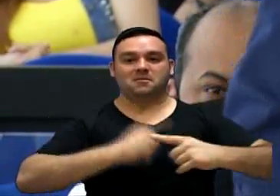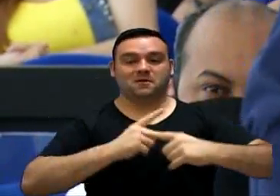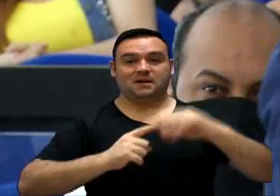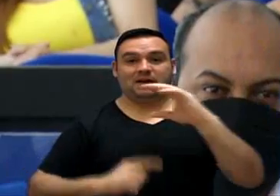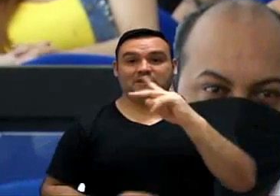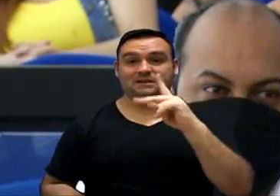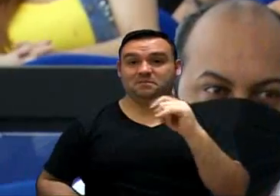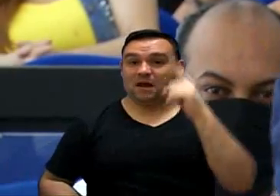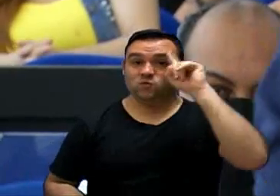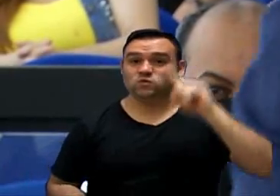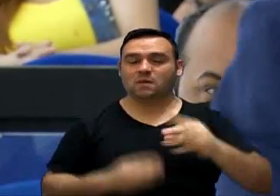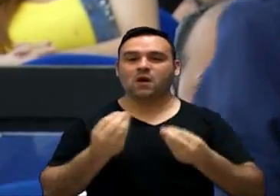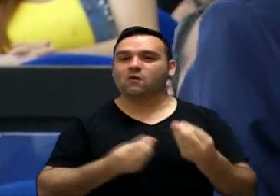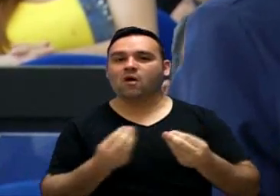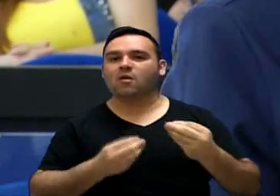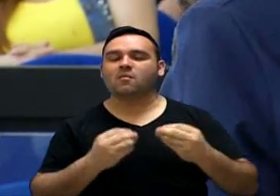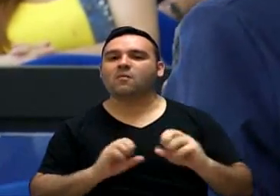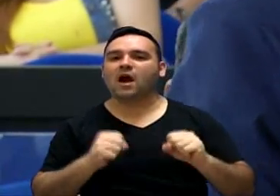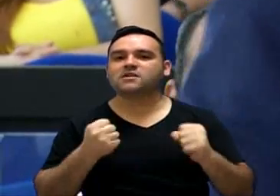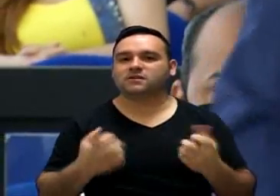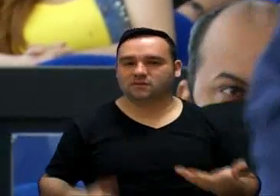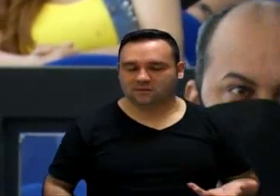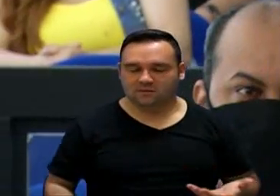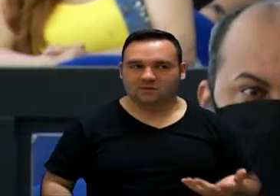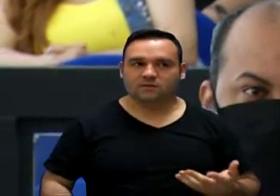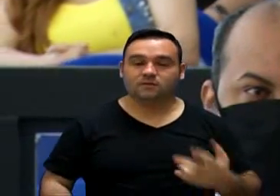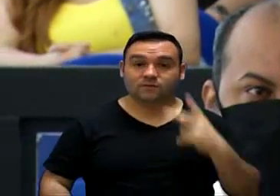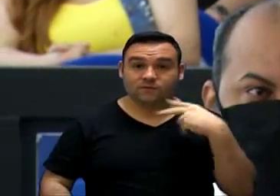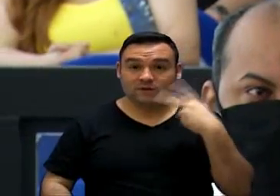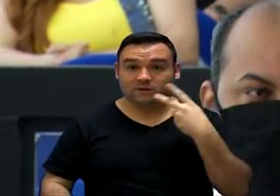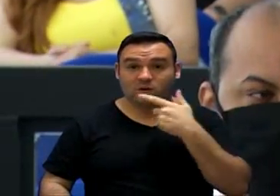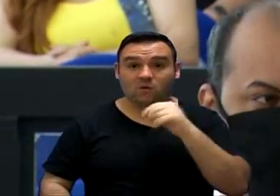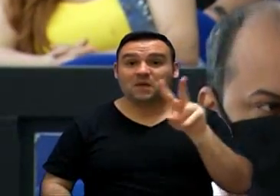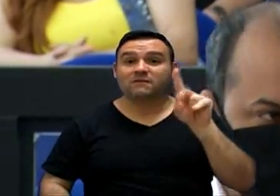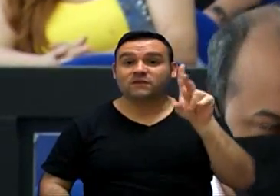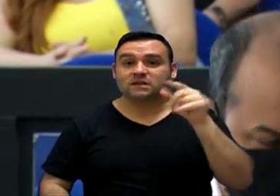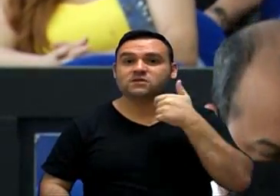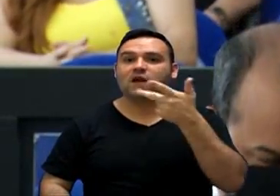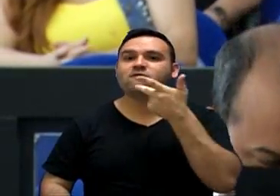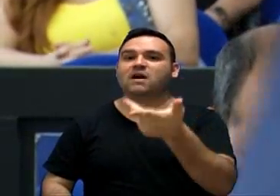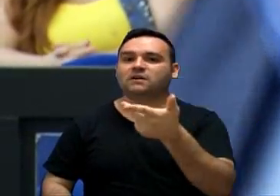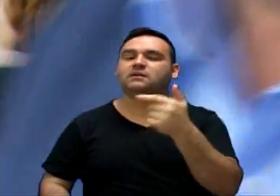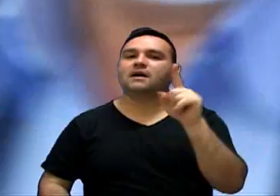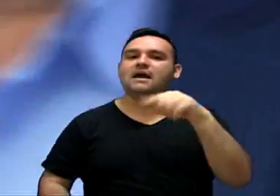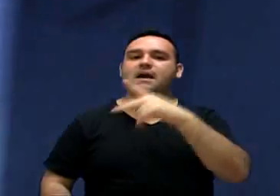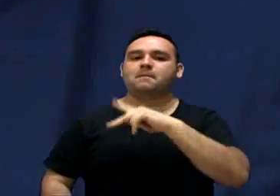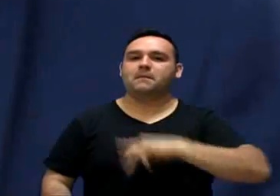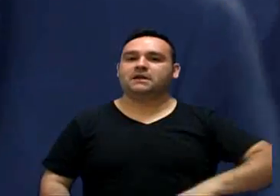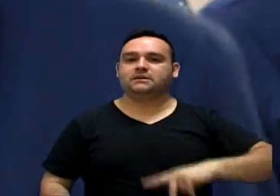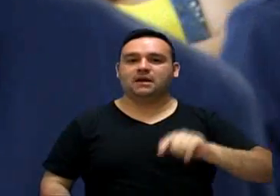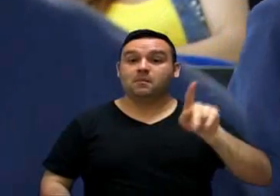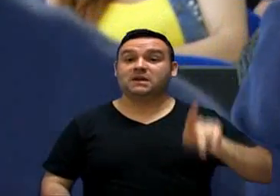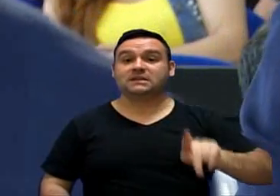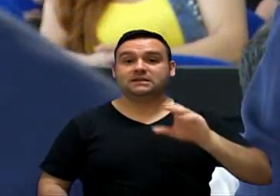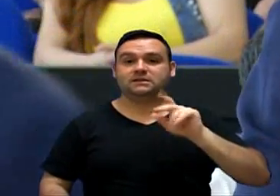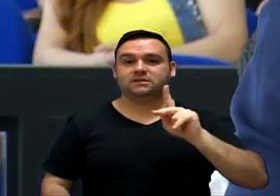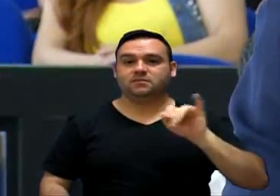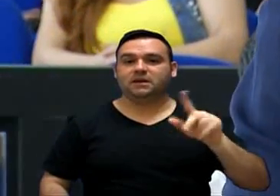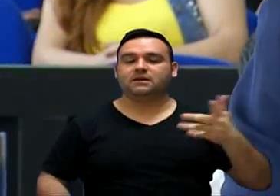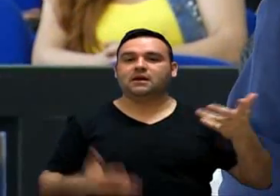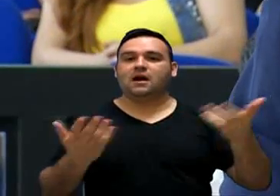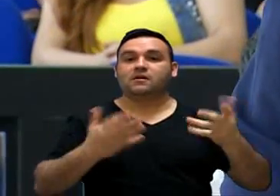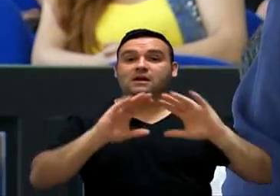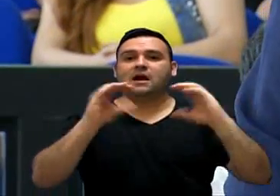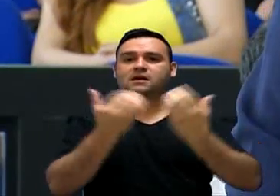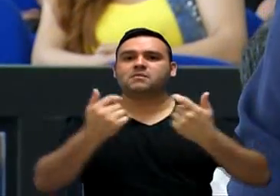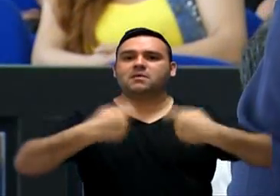e não sabe como agir numa CPI. Obrigado. Esse é o vereador Vinícius Zait, que eu estou falando, presidente da CPI. A